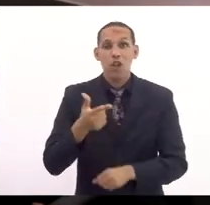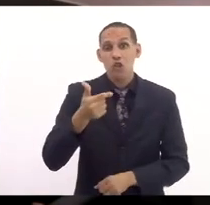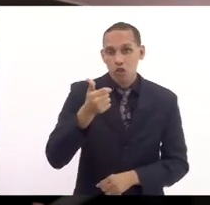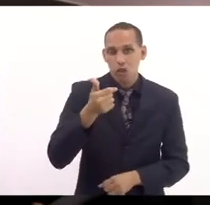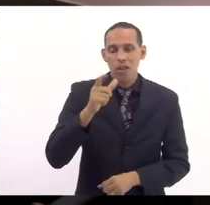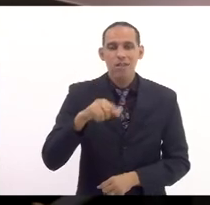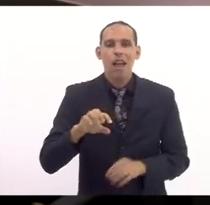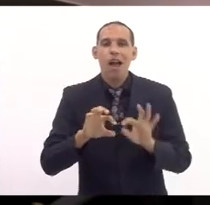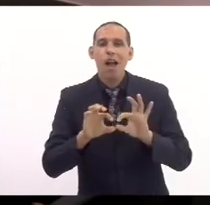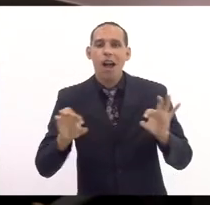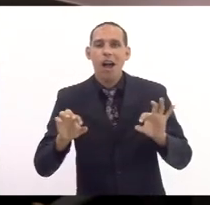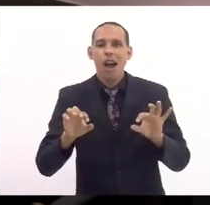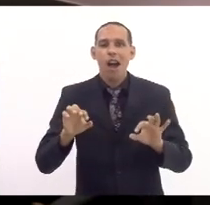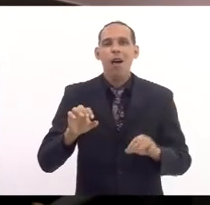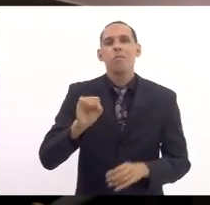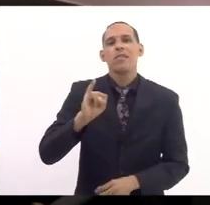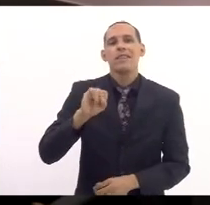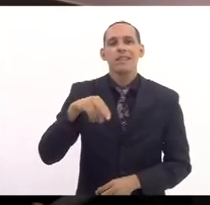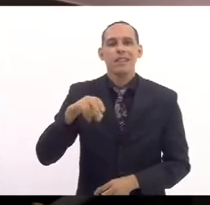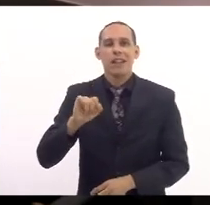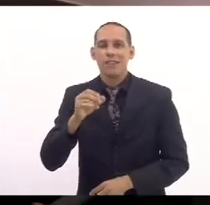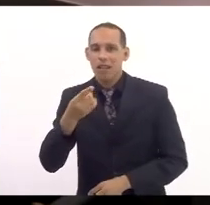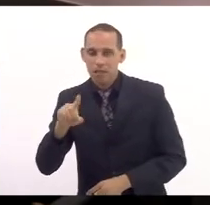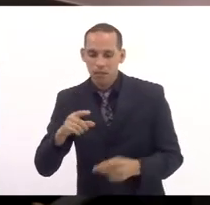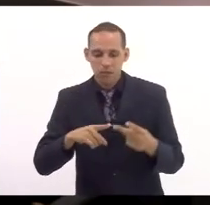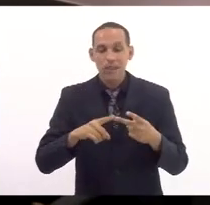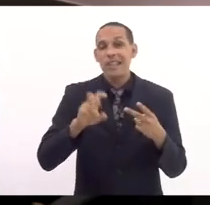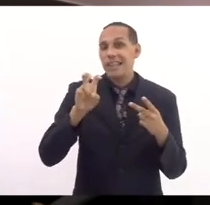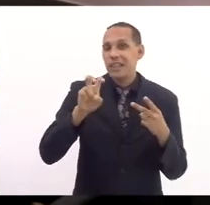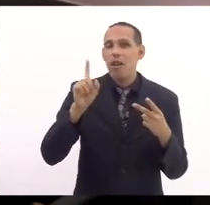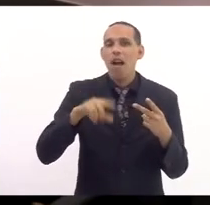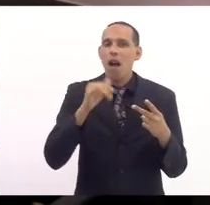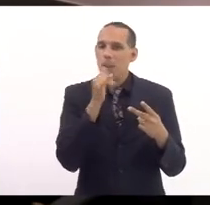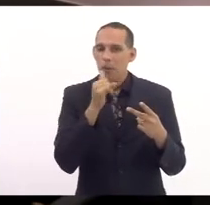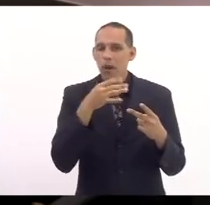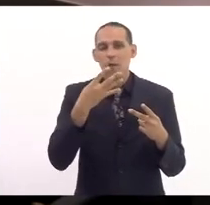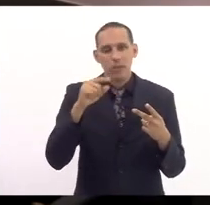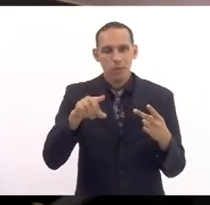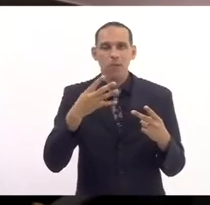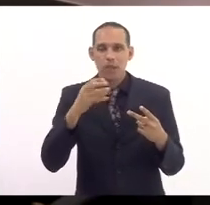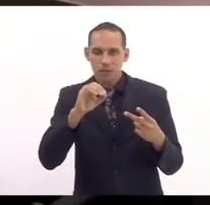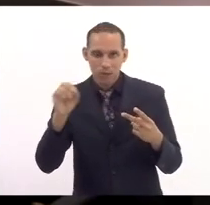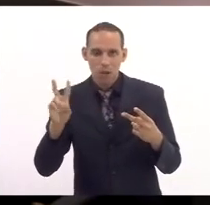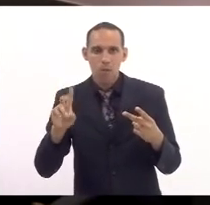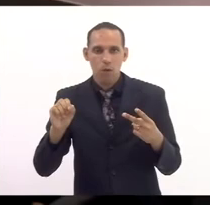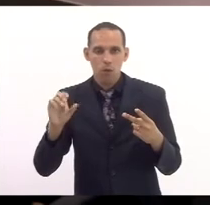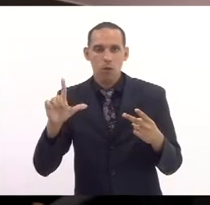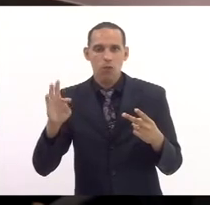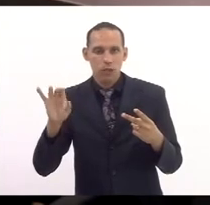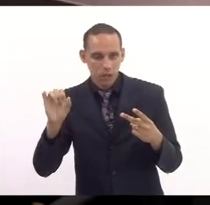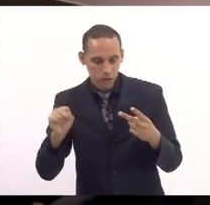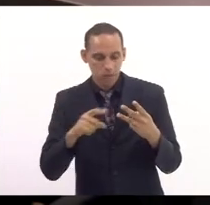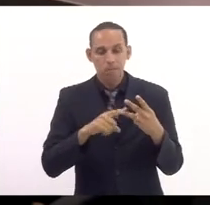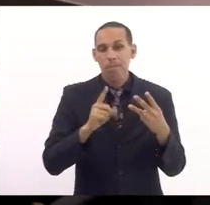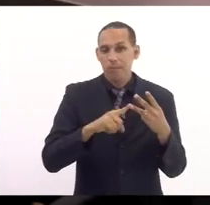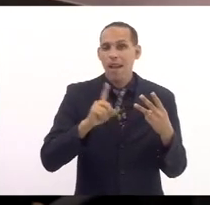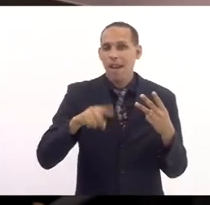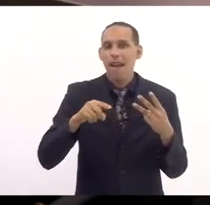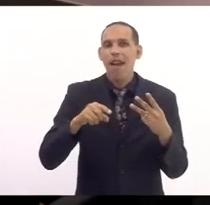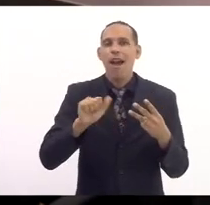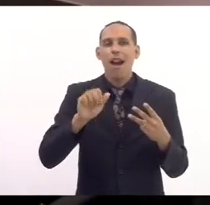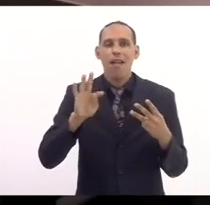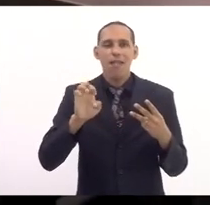sinalização, 5 de cabos de energia, aqueles cabos de 4.400 volts, e 3 de cabos de